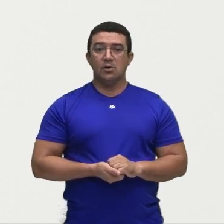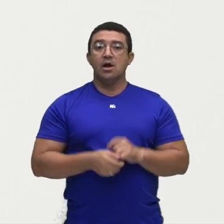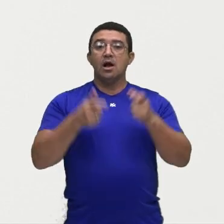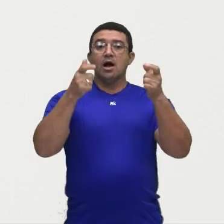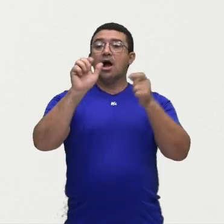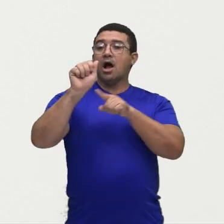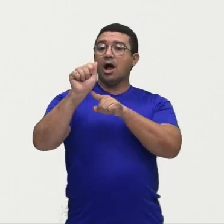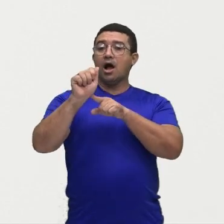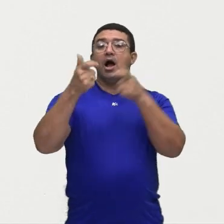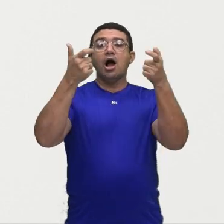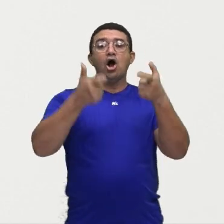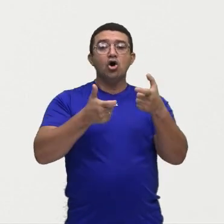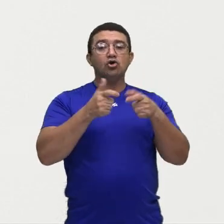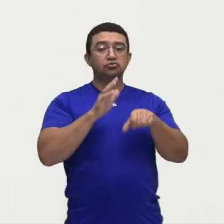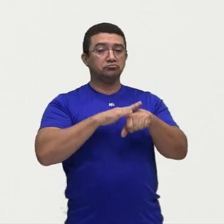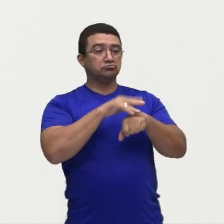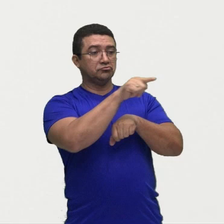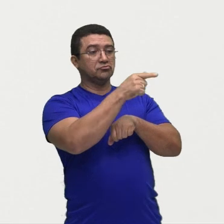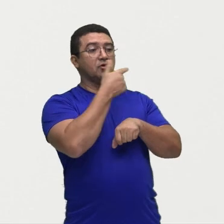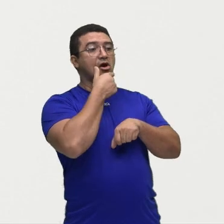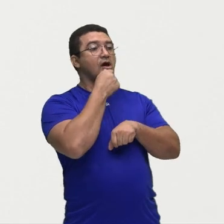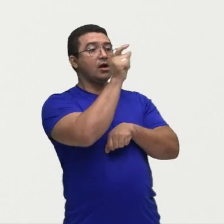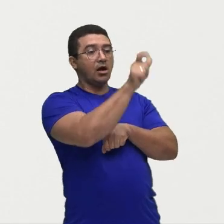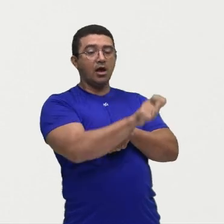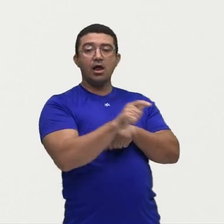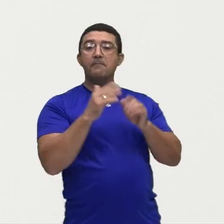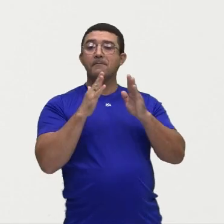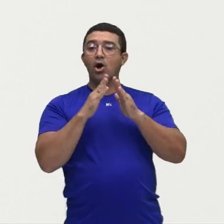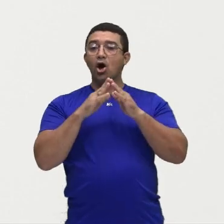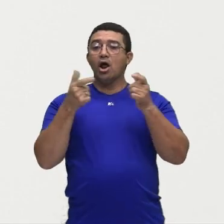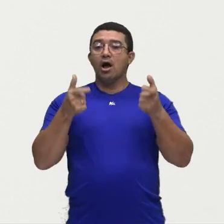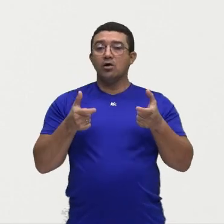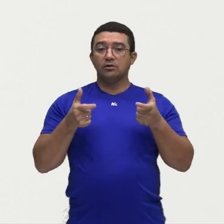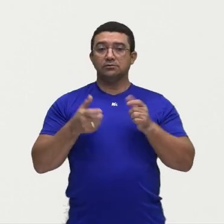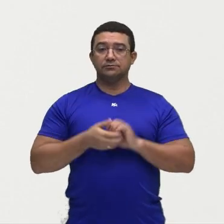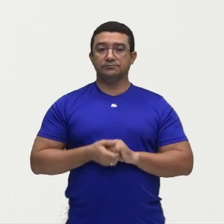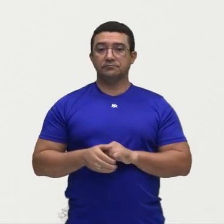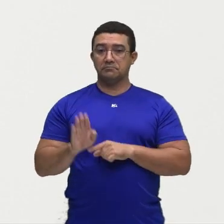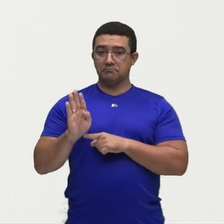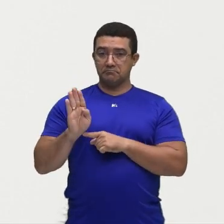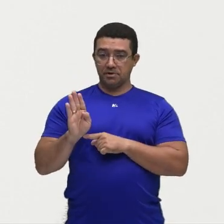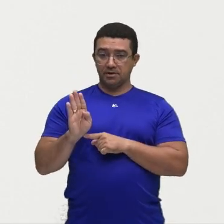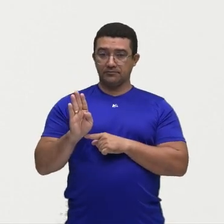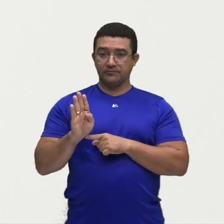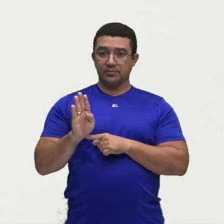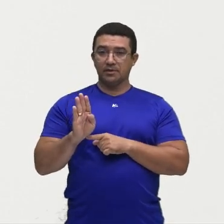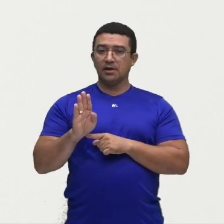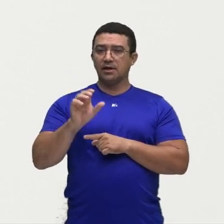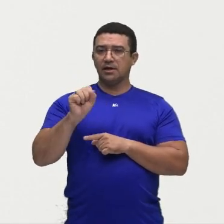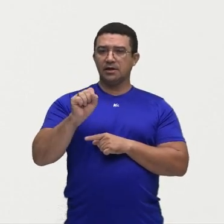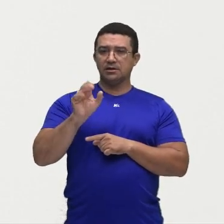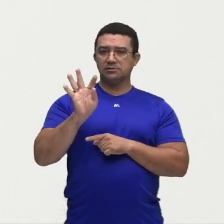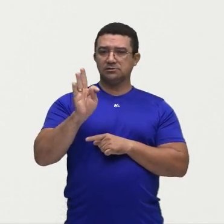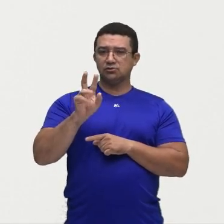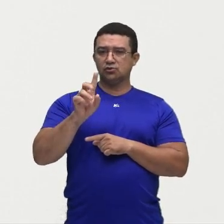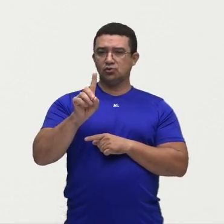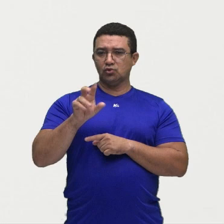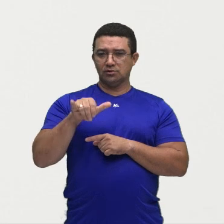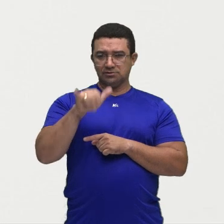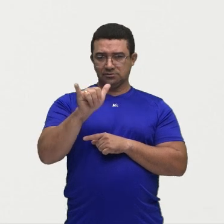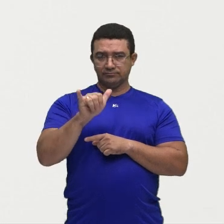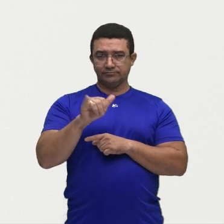mora? Na letra B nós temos o verb study, que é o verbo estudar. E a pergunta